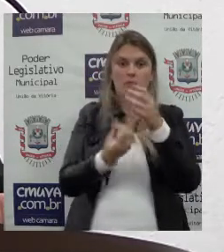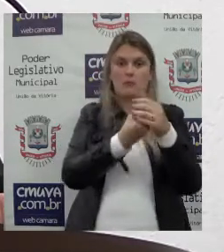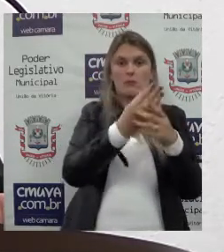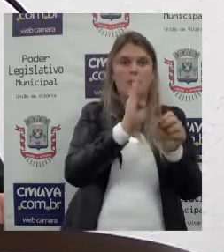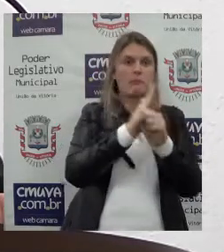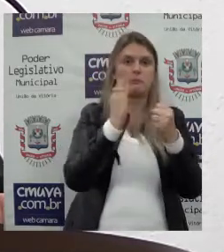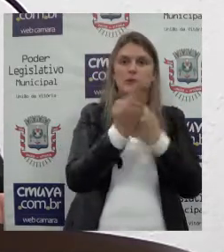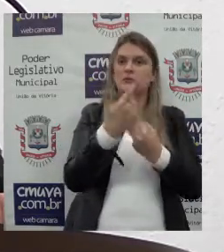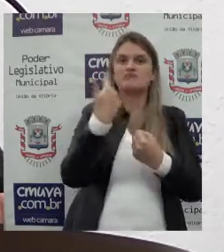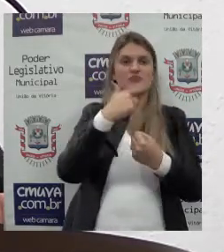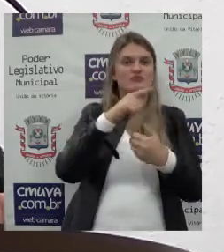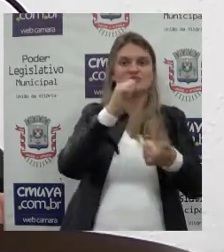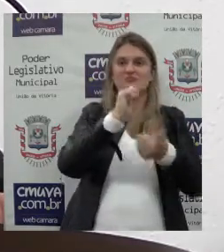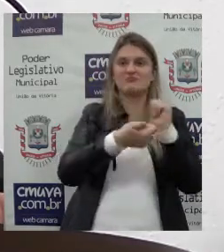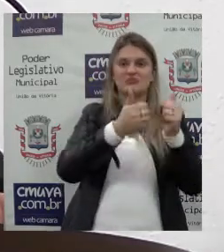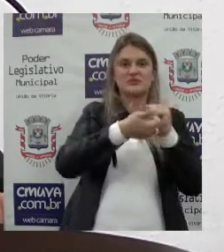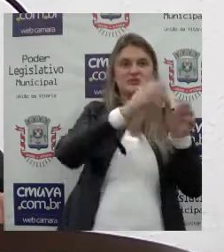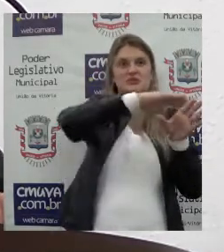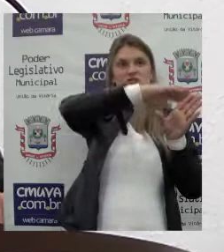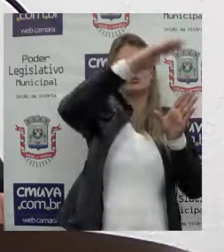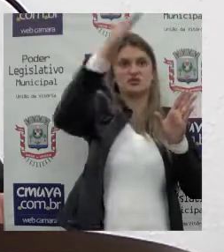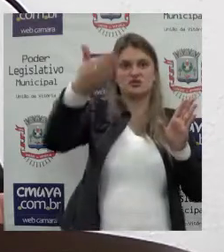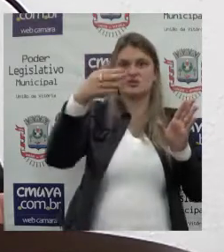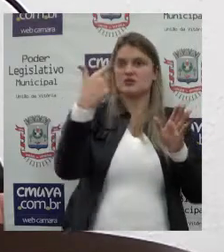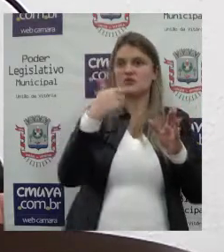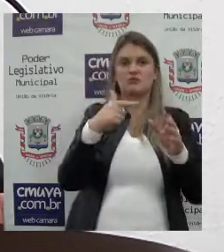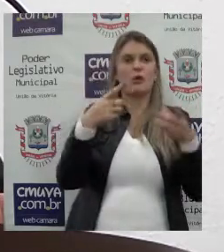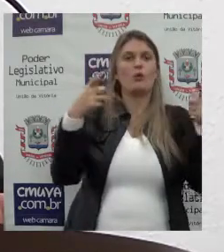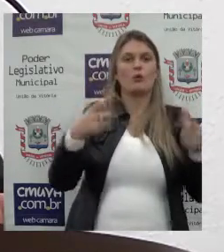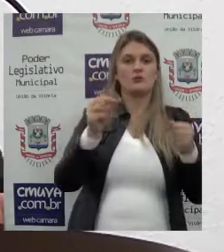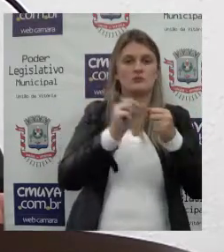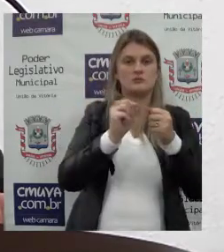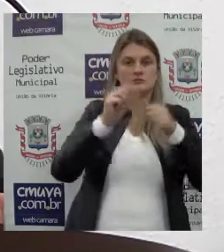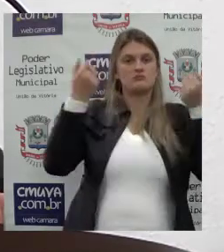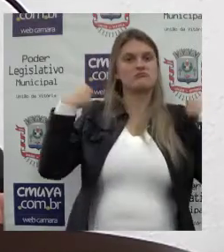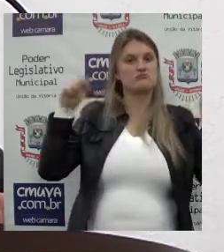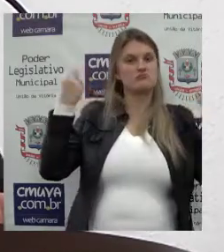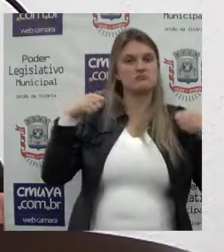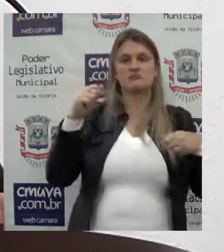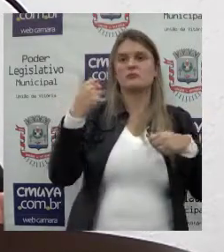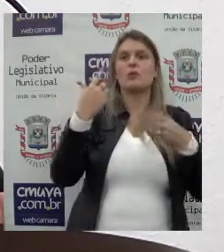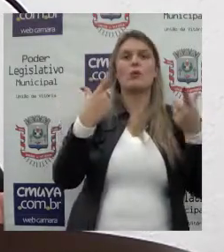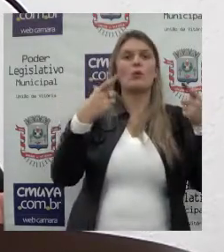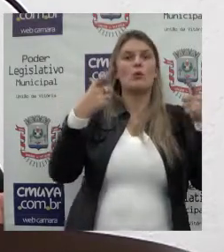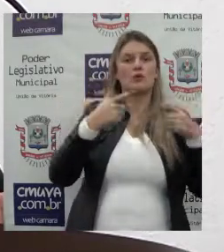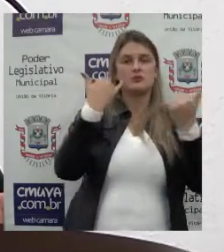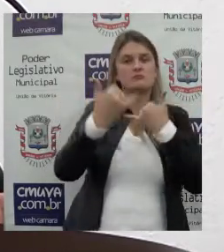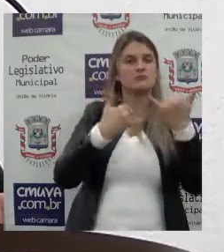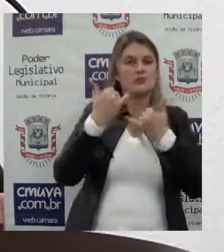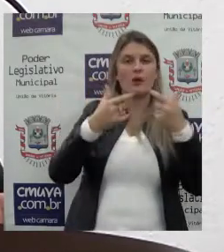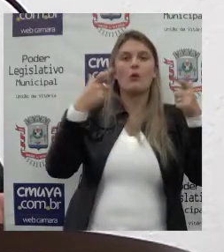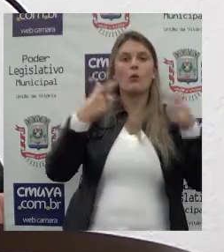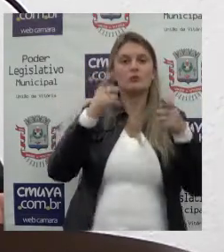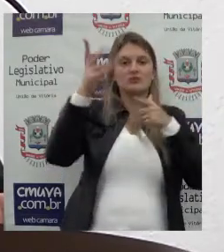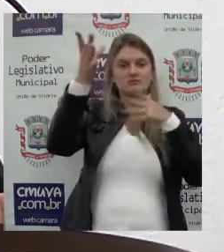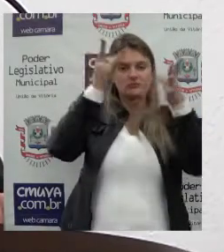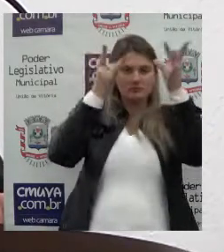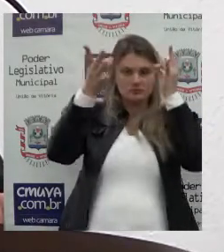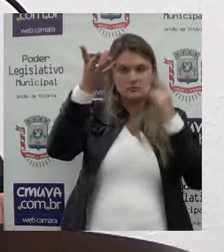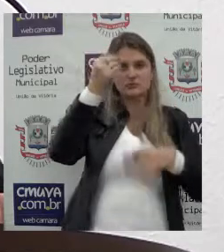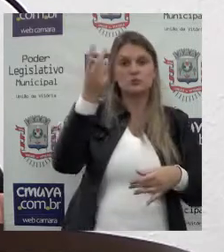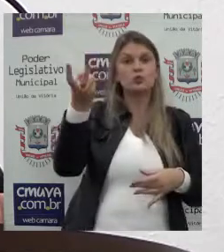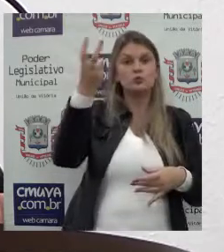sem sequer ter um ginásio de esportes, uma estrutura de educação física, de lazer,